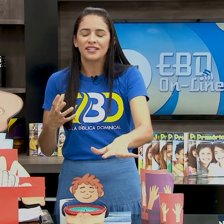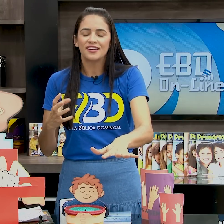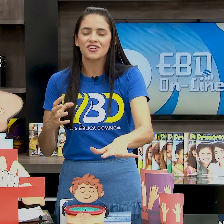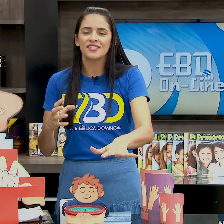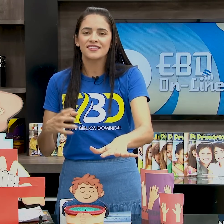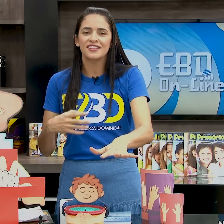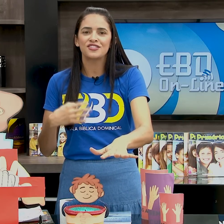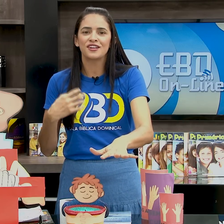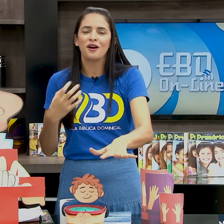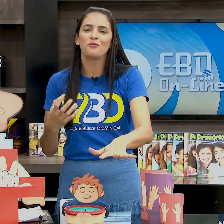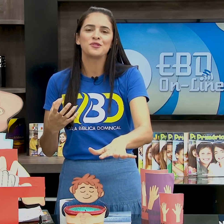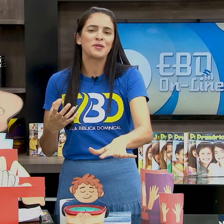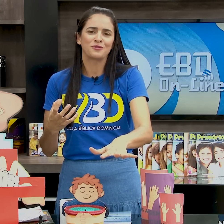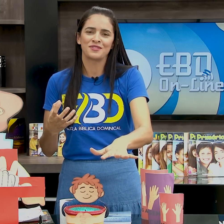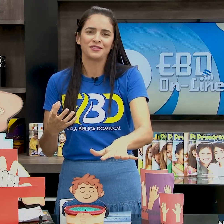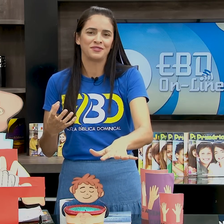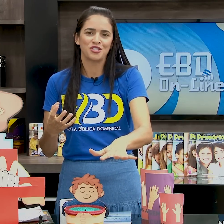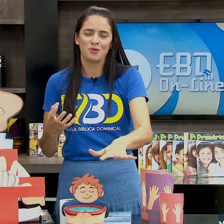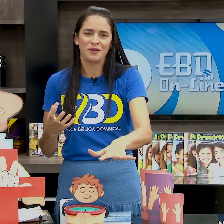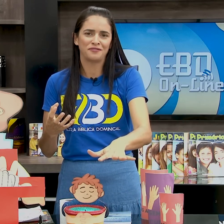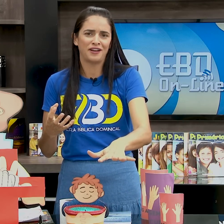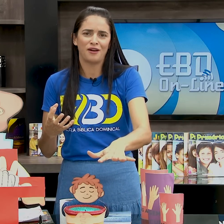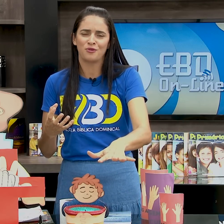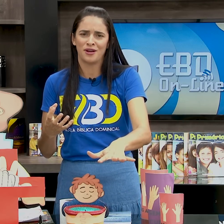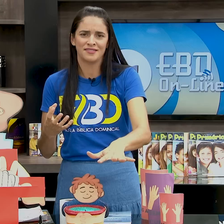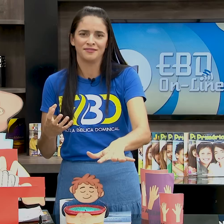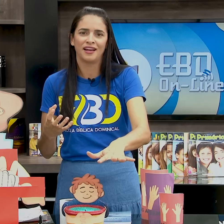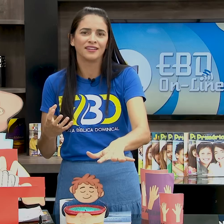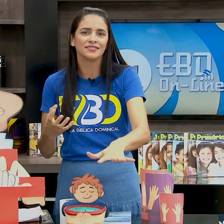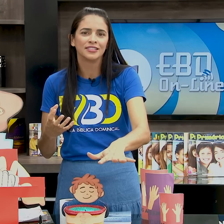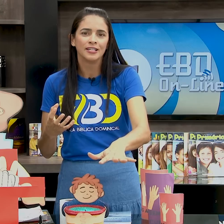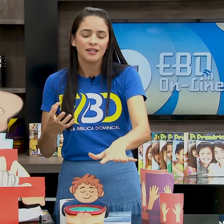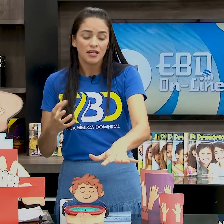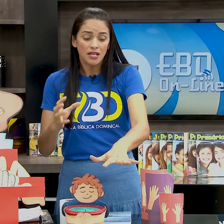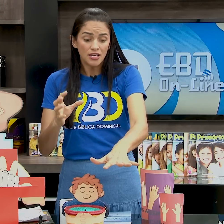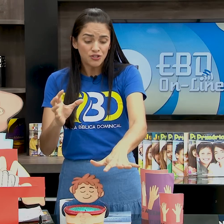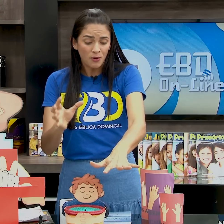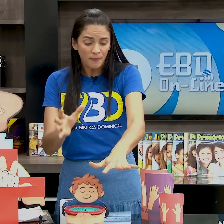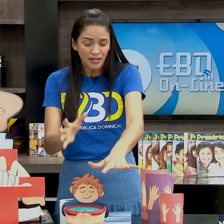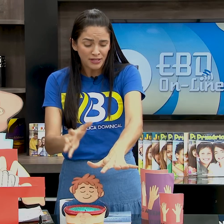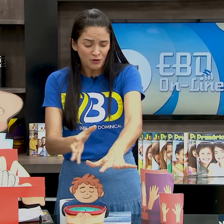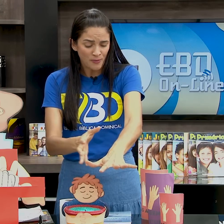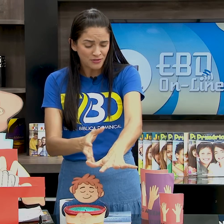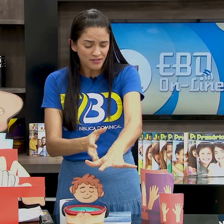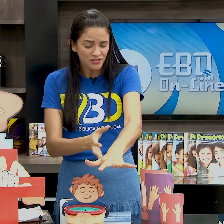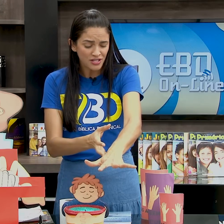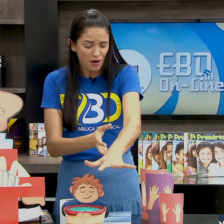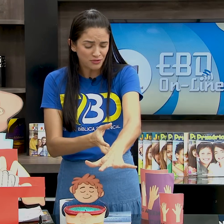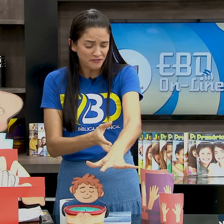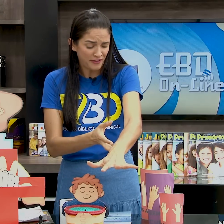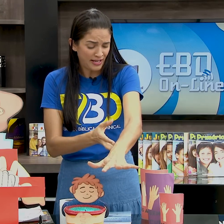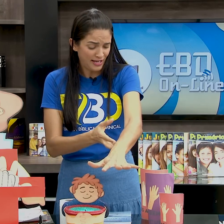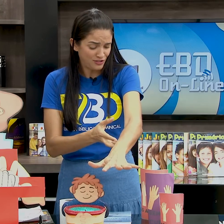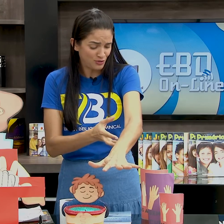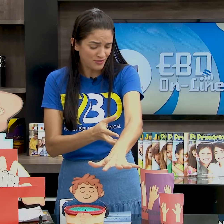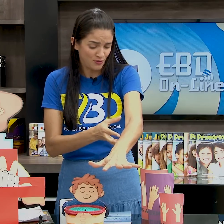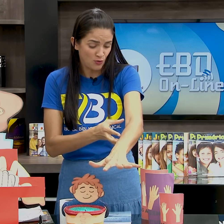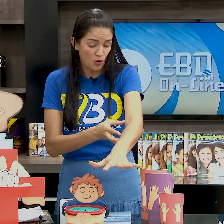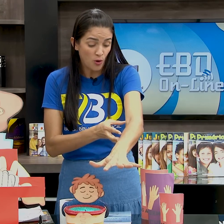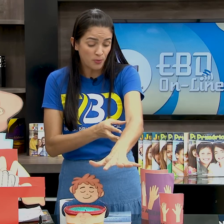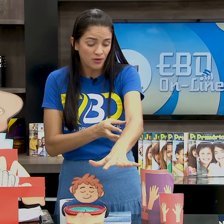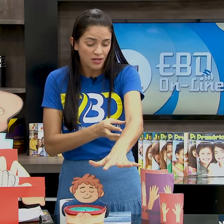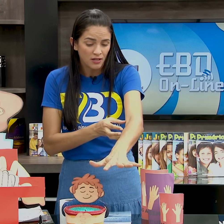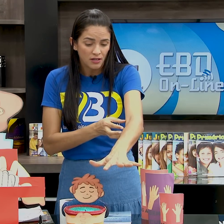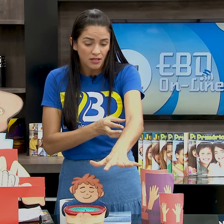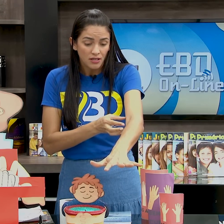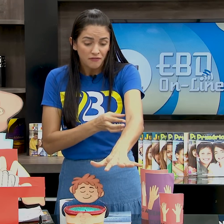absoluta que as crianças Se sentirão o Espírito Santo neste momento falava o coração delas e neste momento ele começou a sentir algo diferente no